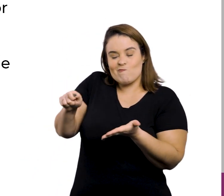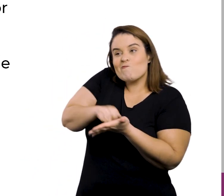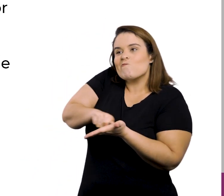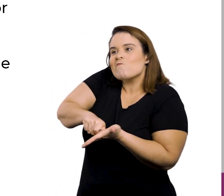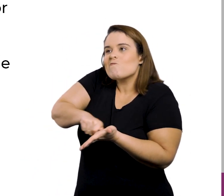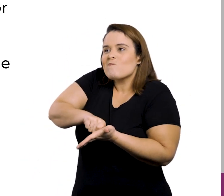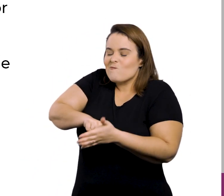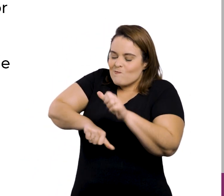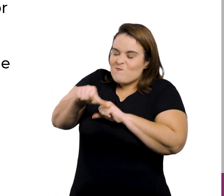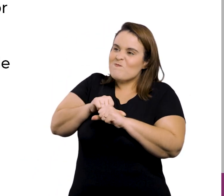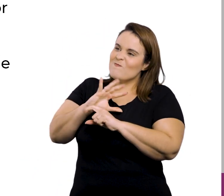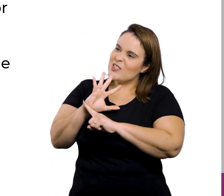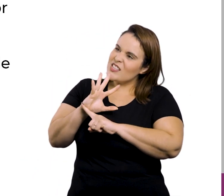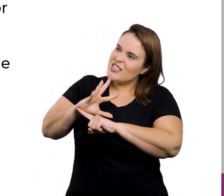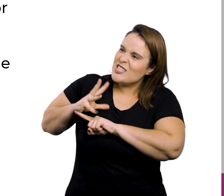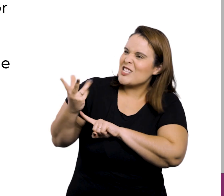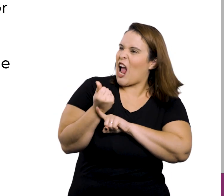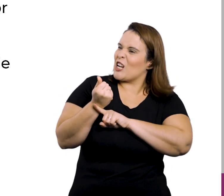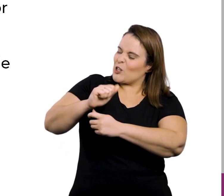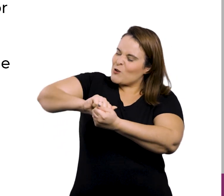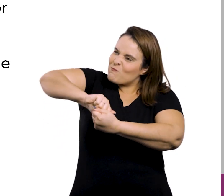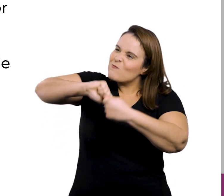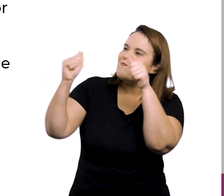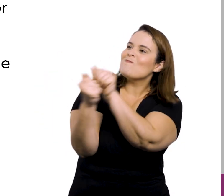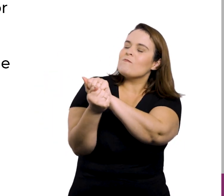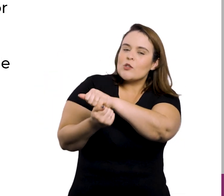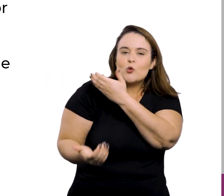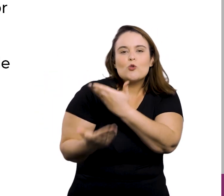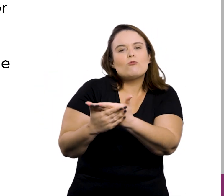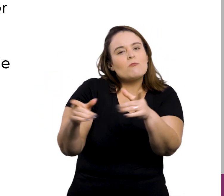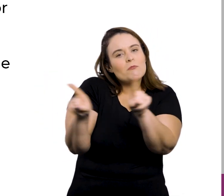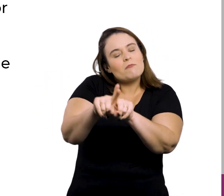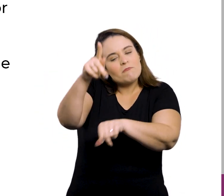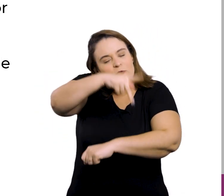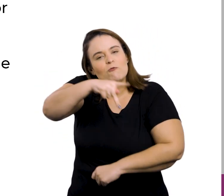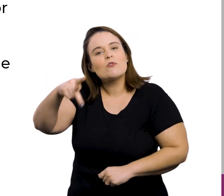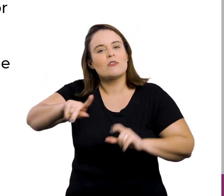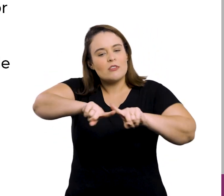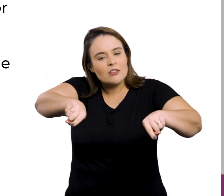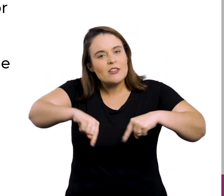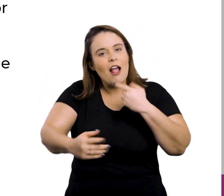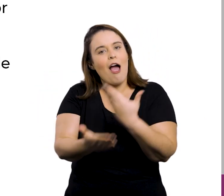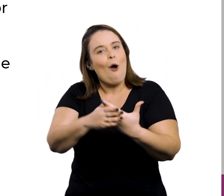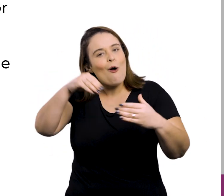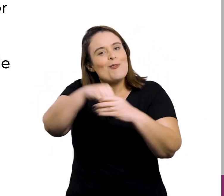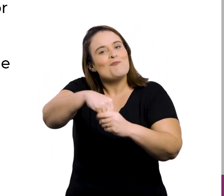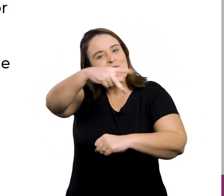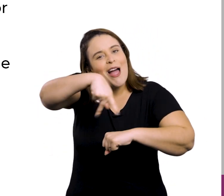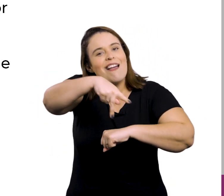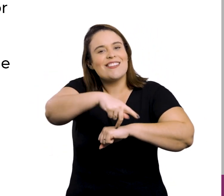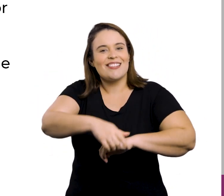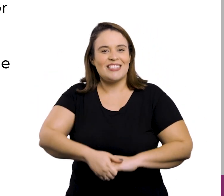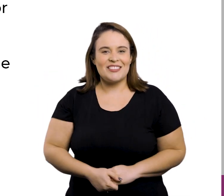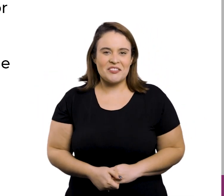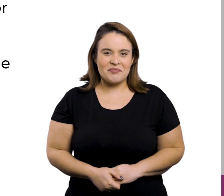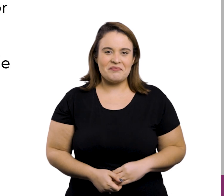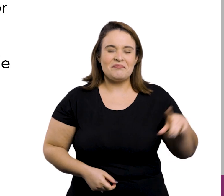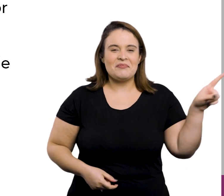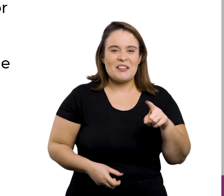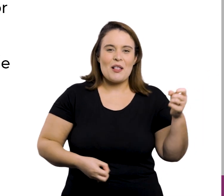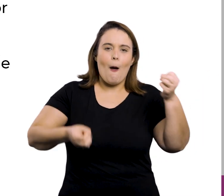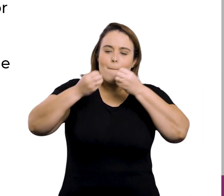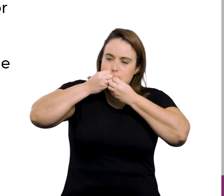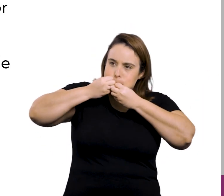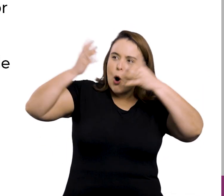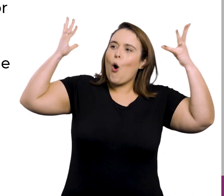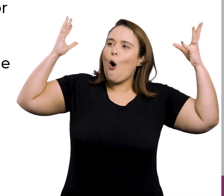livros de ciências, eles serão corrigidos, rabiscados e transformados em arte por estudantes e professores nas salas de aula